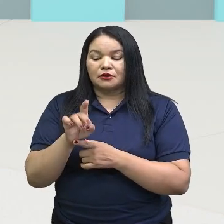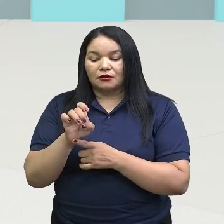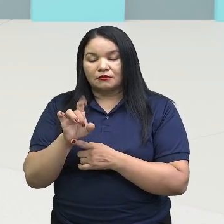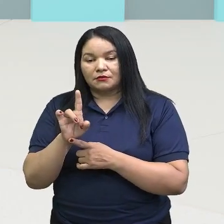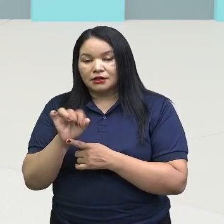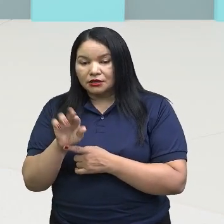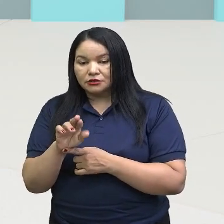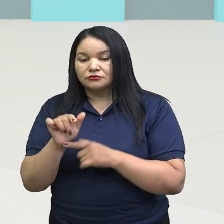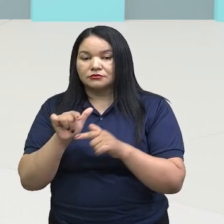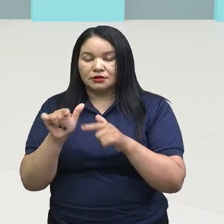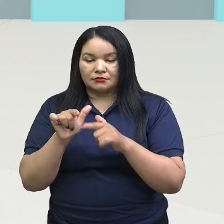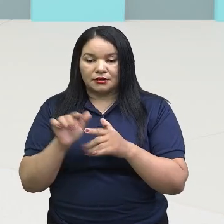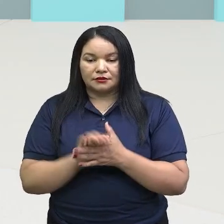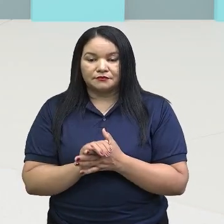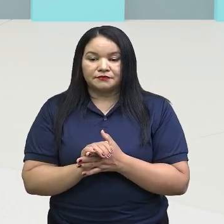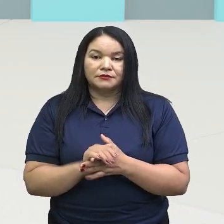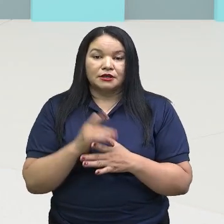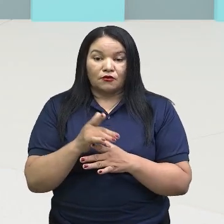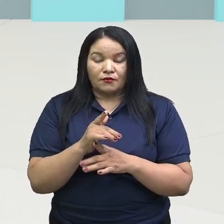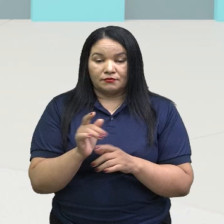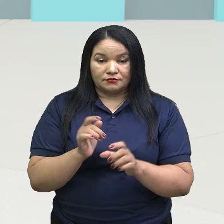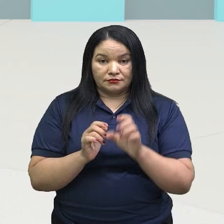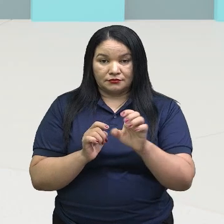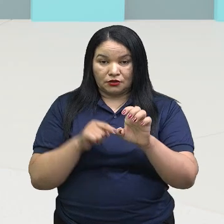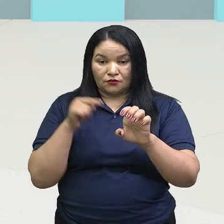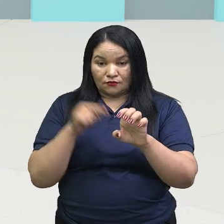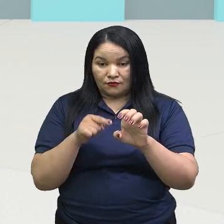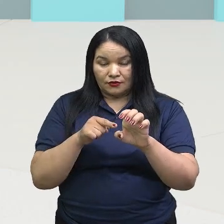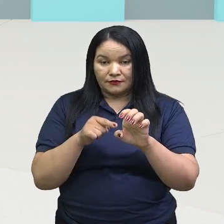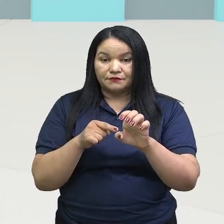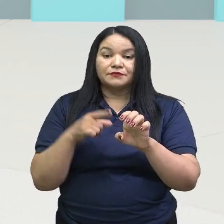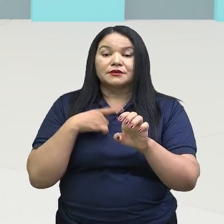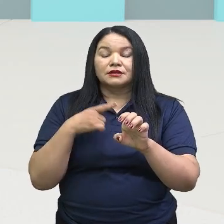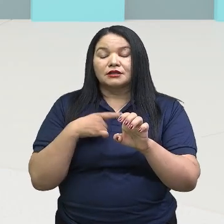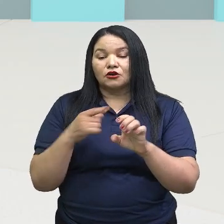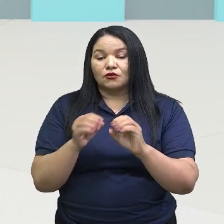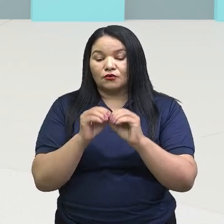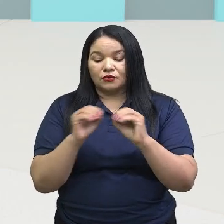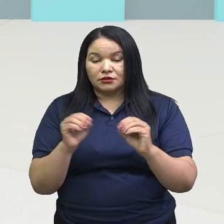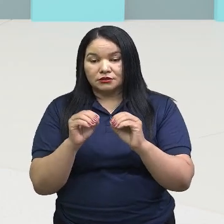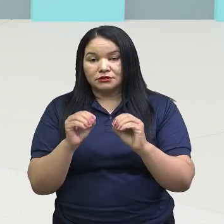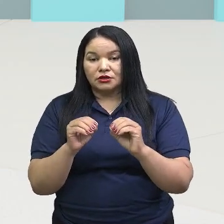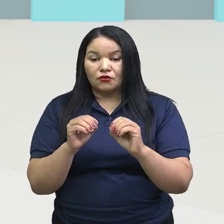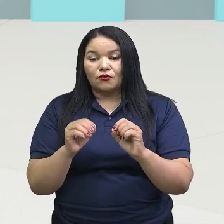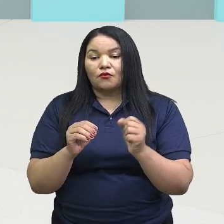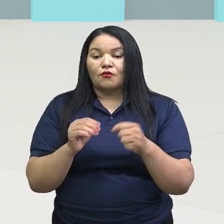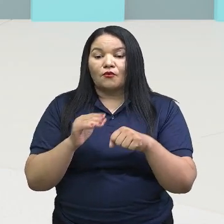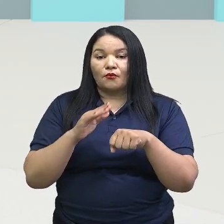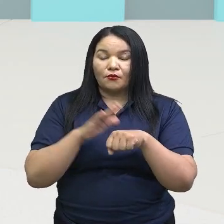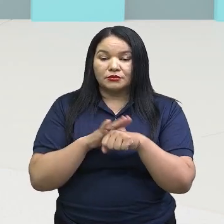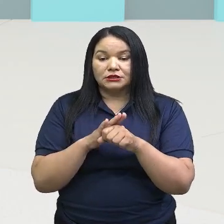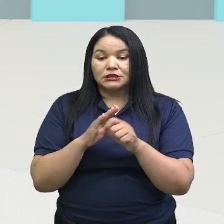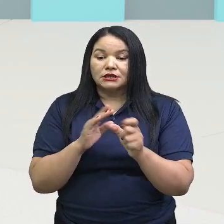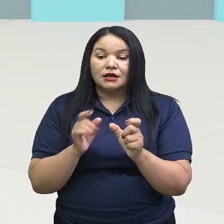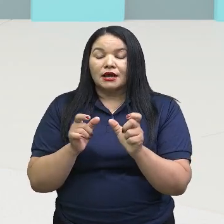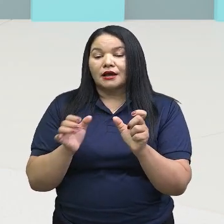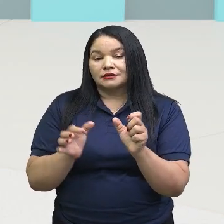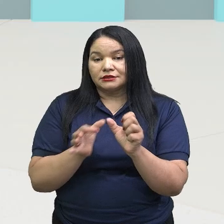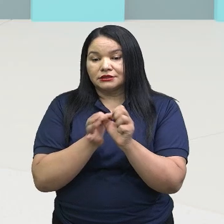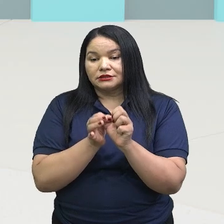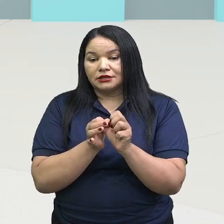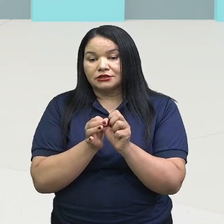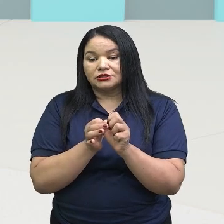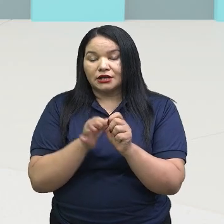neste caso, a partir do E, eu tenho uma oração coordenada, sindética, aditiva. Porque